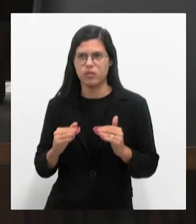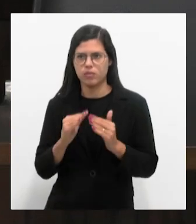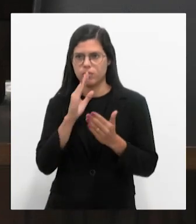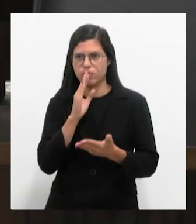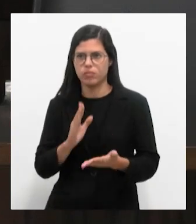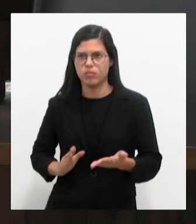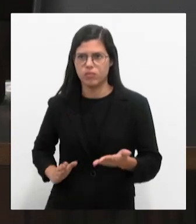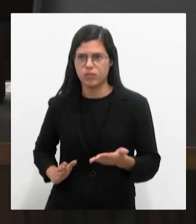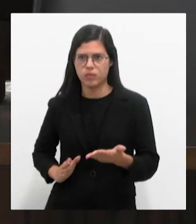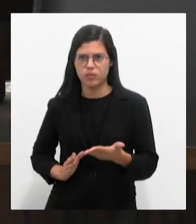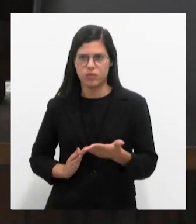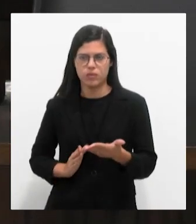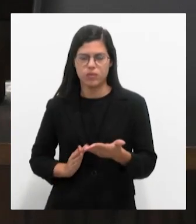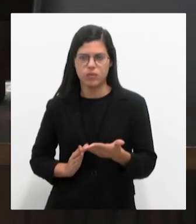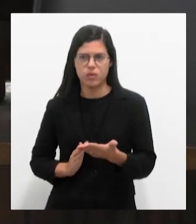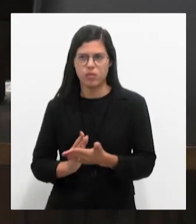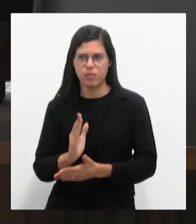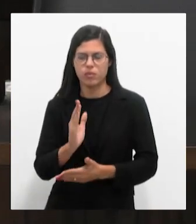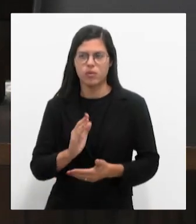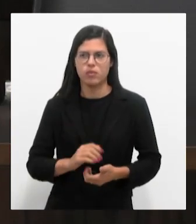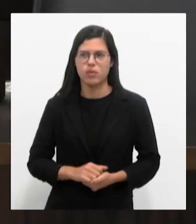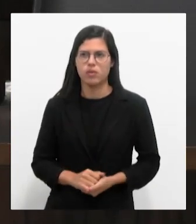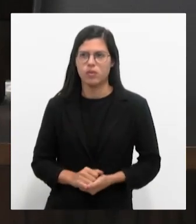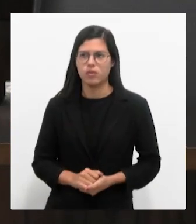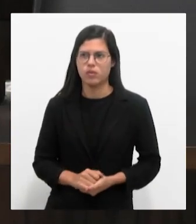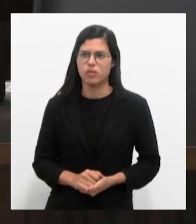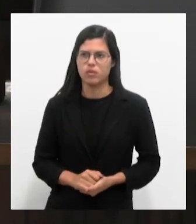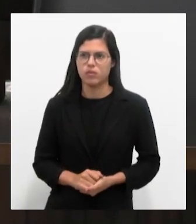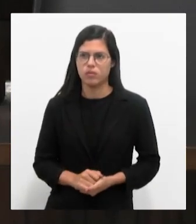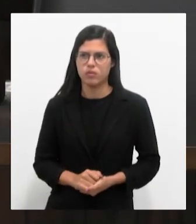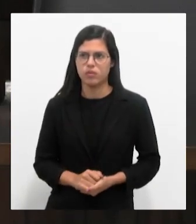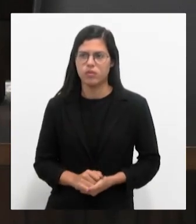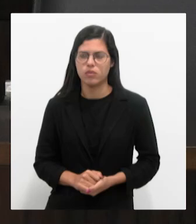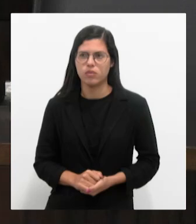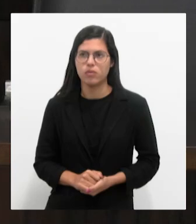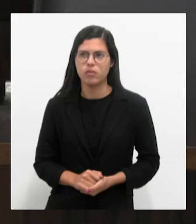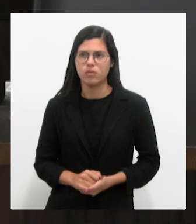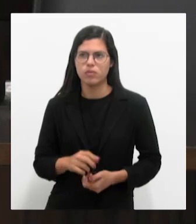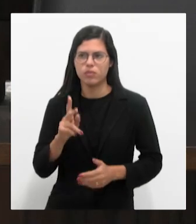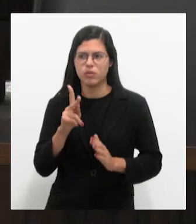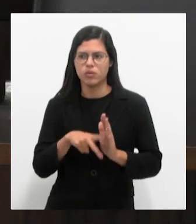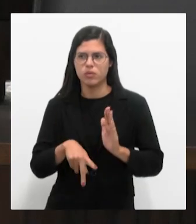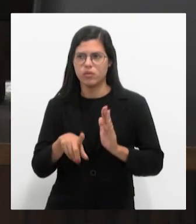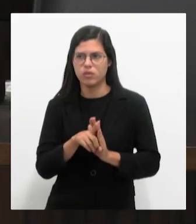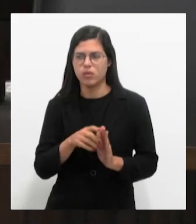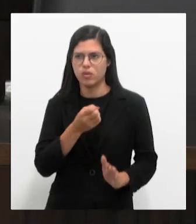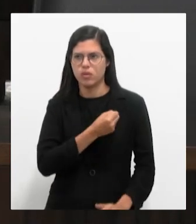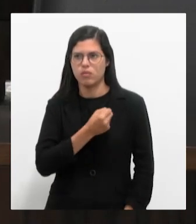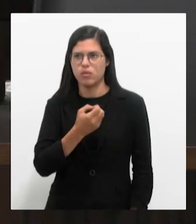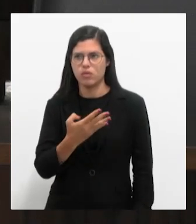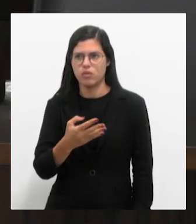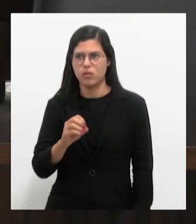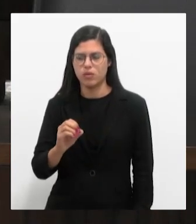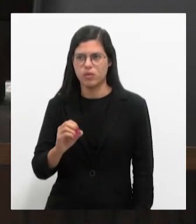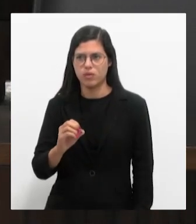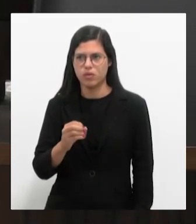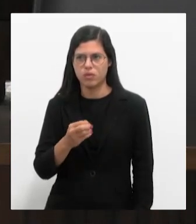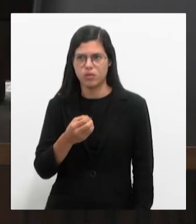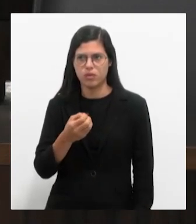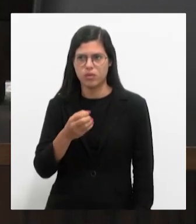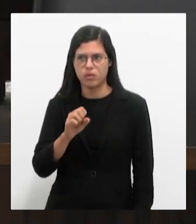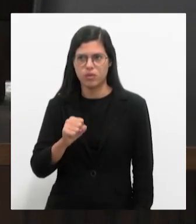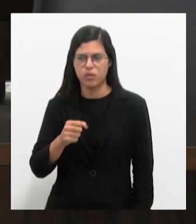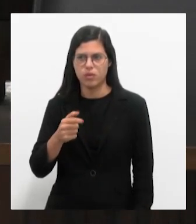aprovam, permaneçam como estão. Aprovado. Projeto de lei número